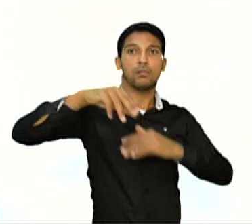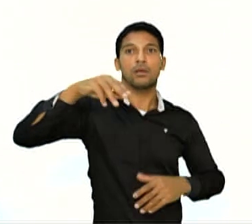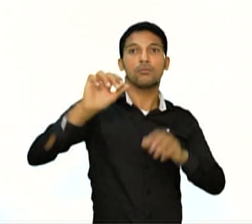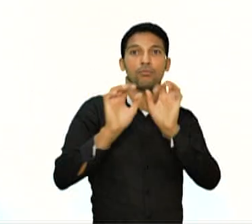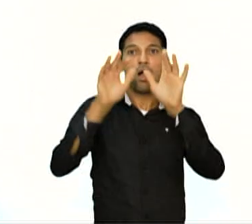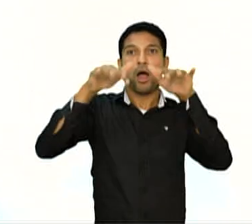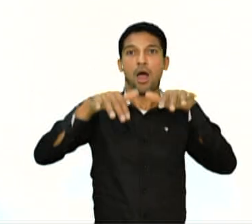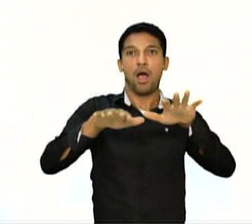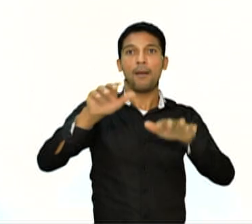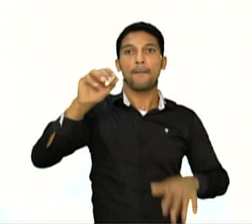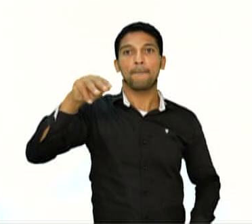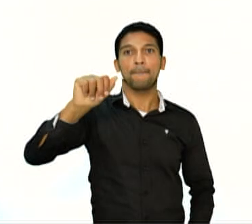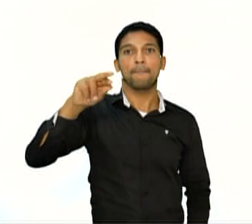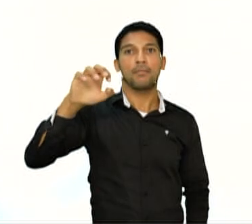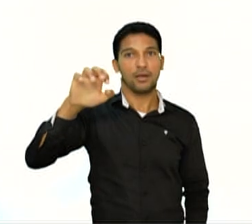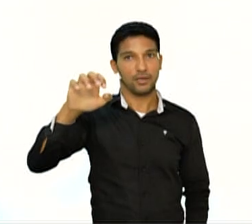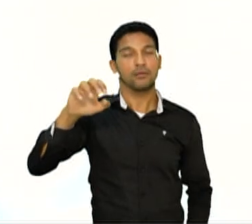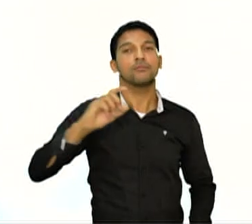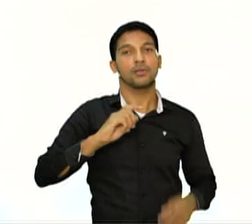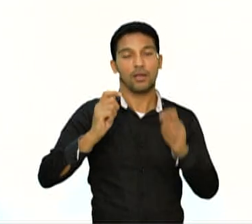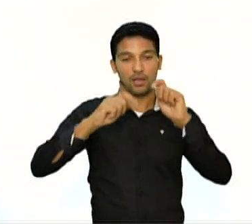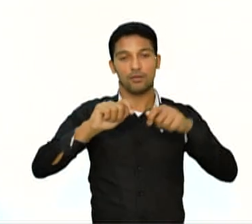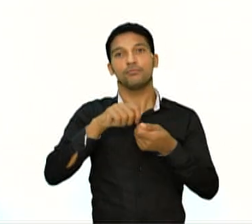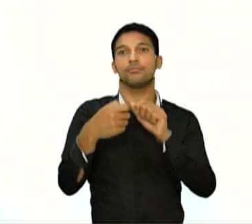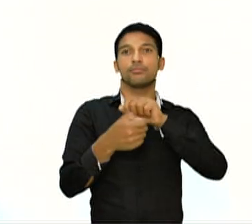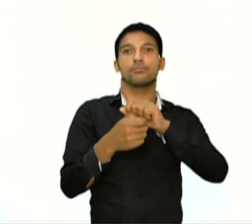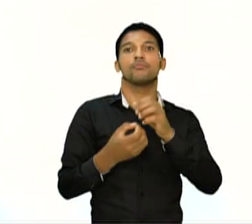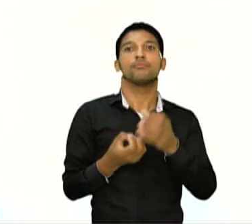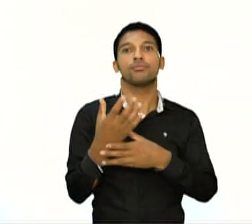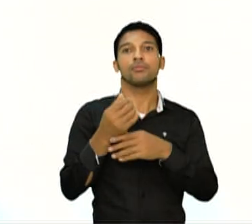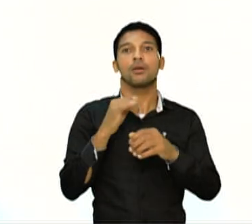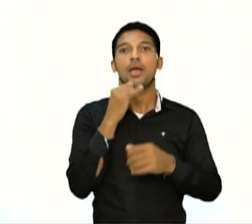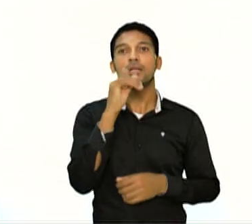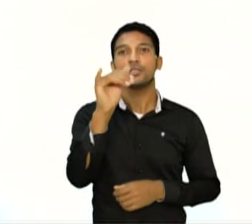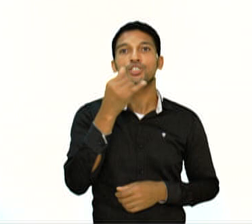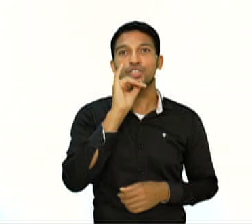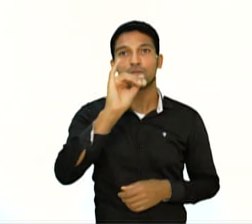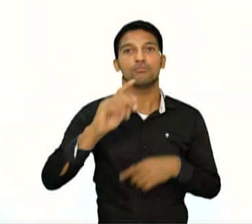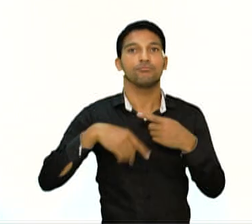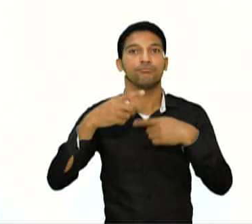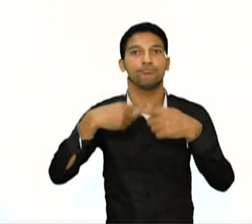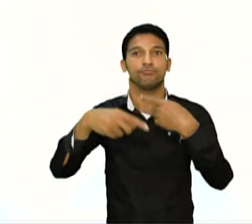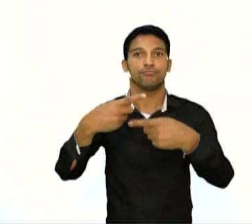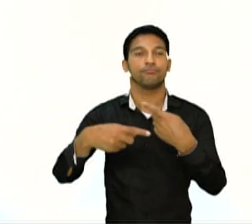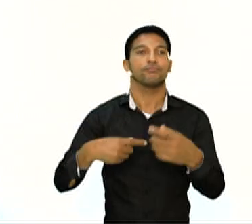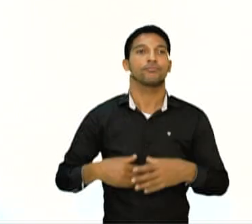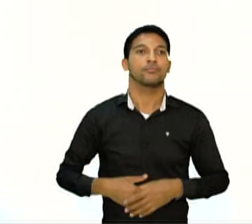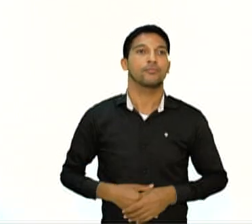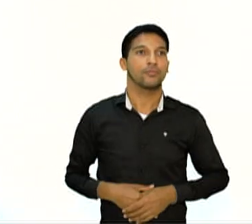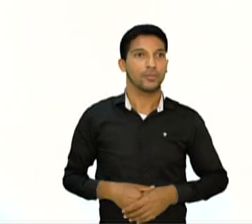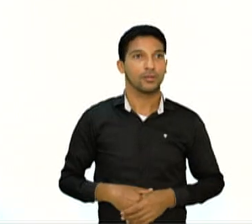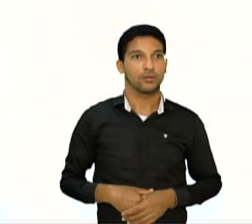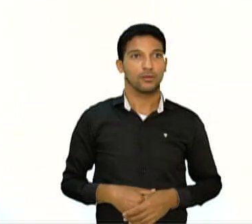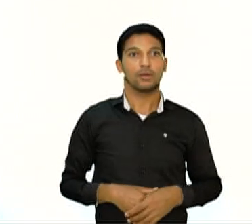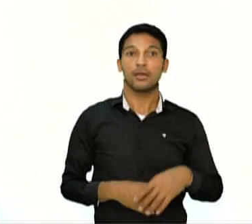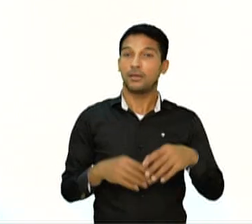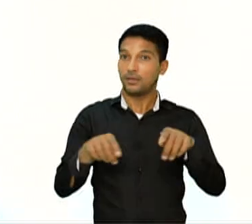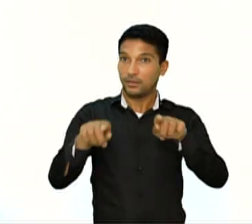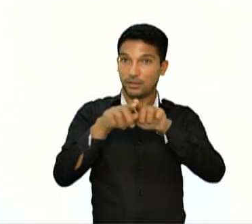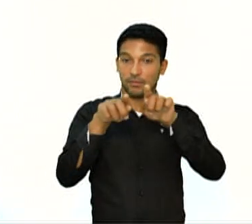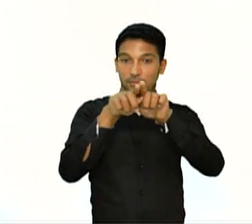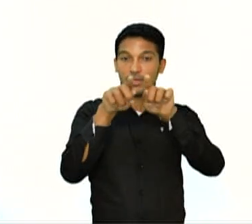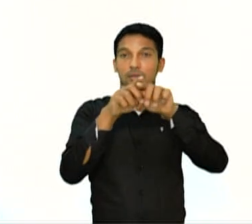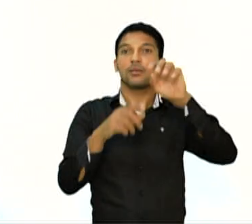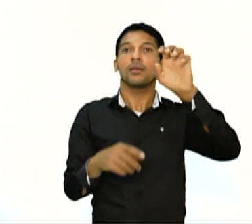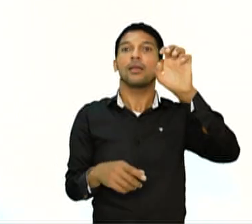e eólica também a gente já observou. Outras que eu não tinha citado anteriormente, energia sonora, ligada à emissão